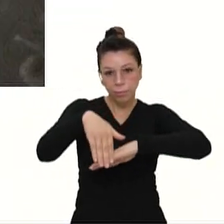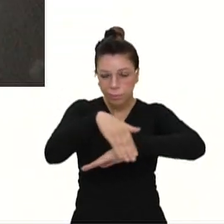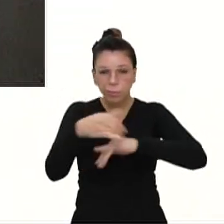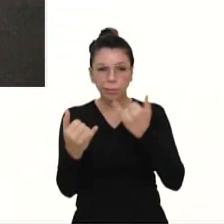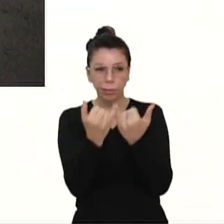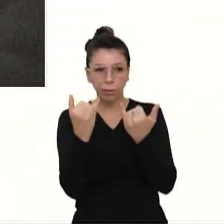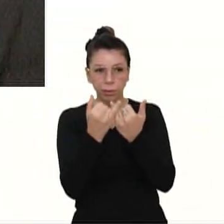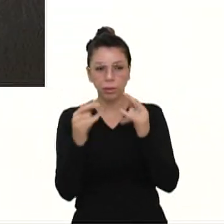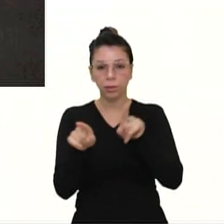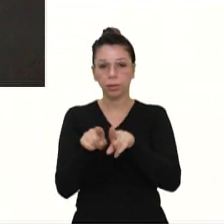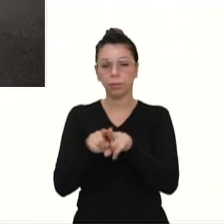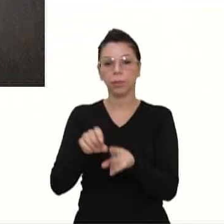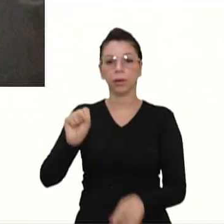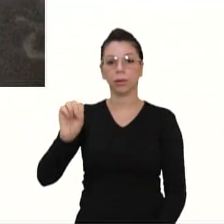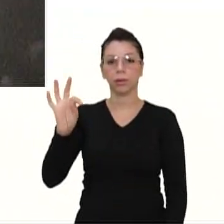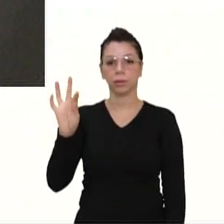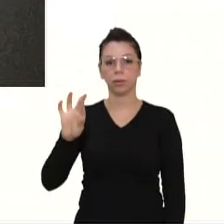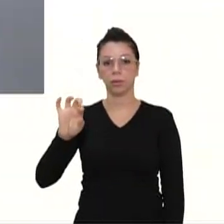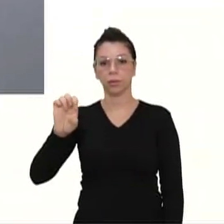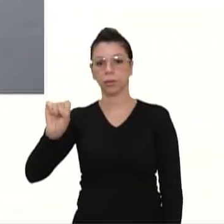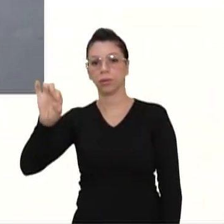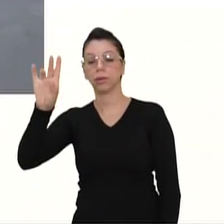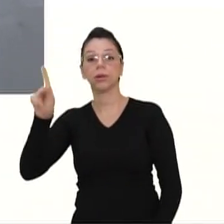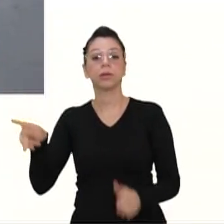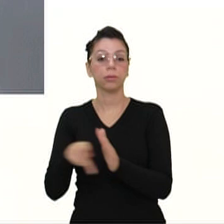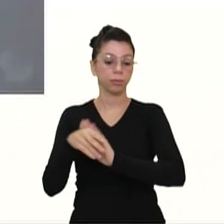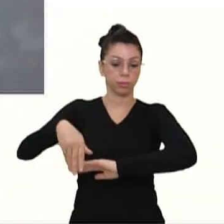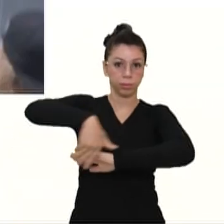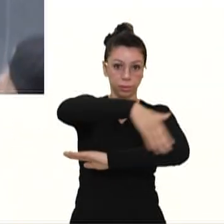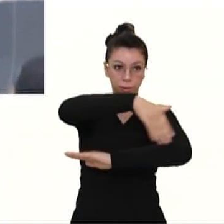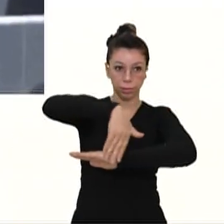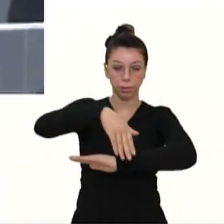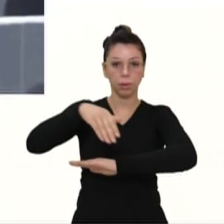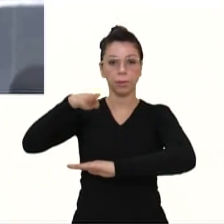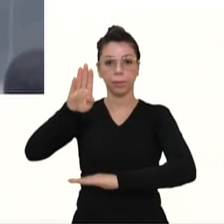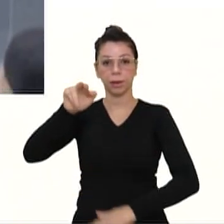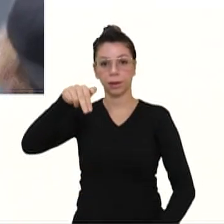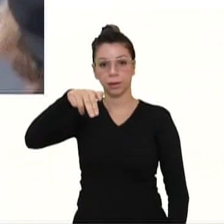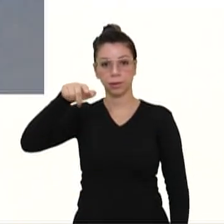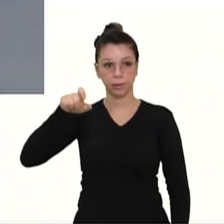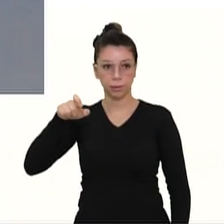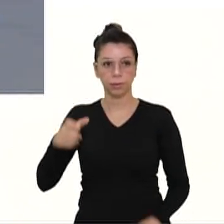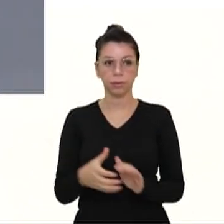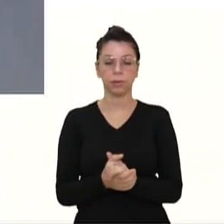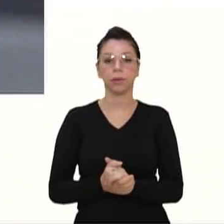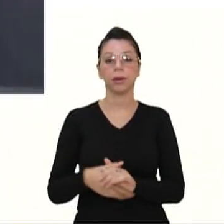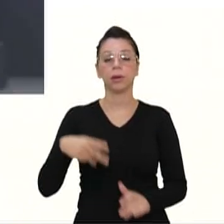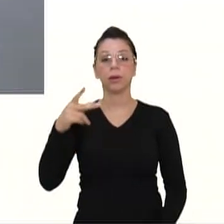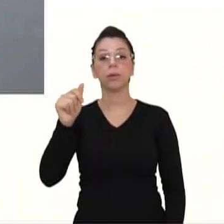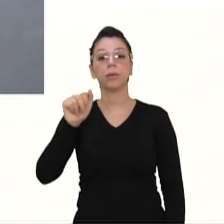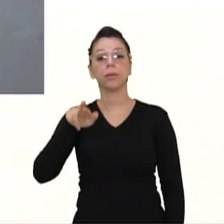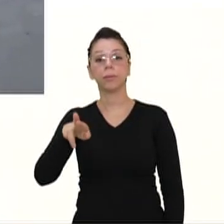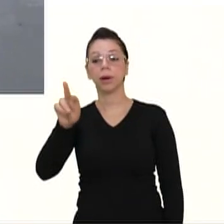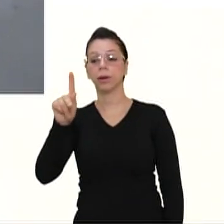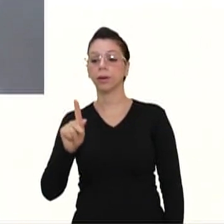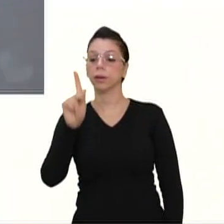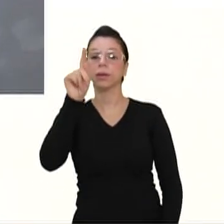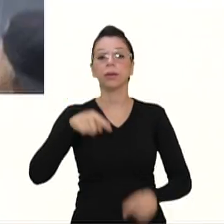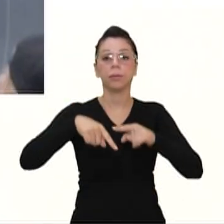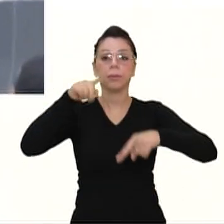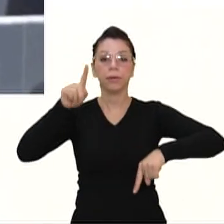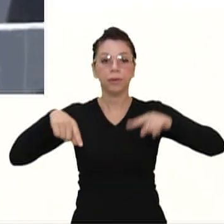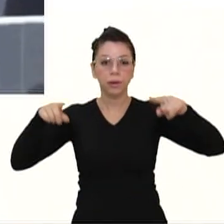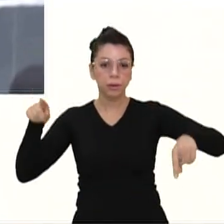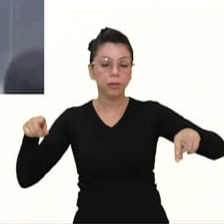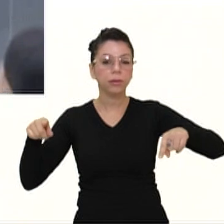seria aí a BMX de rua. E o park, que é uma variação com vários elementos